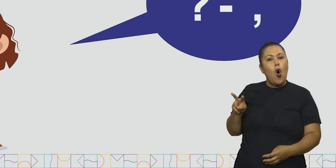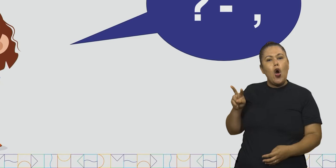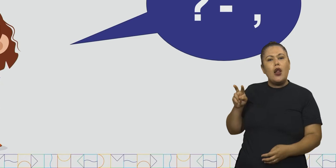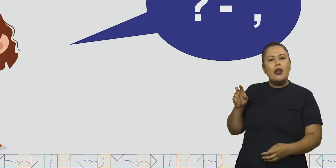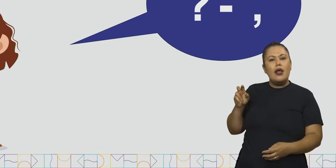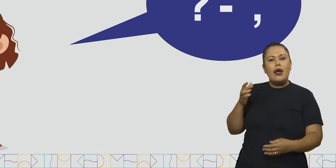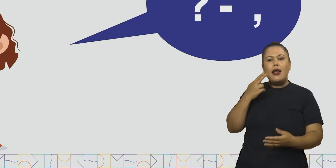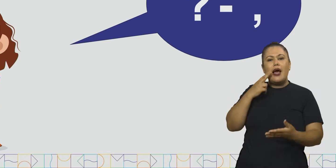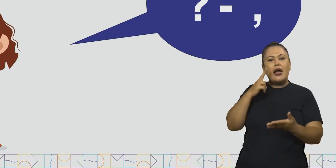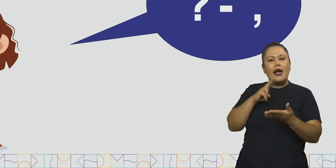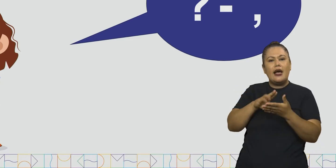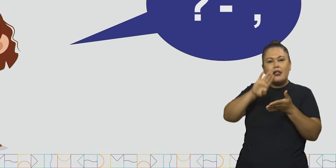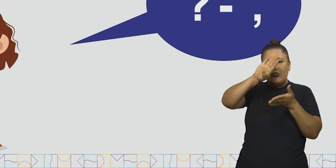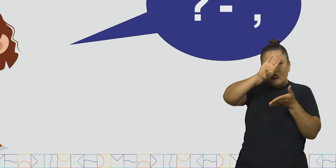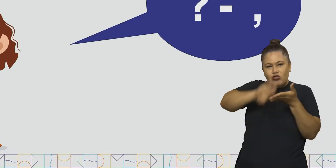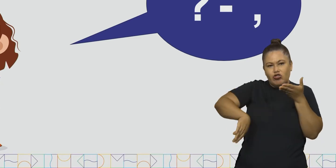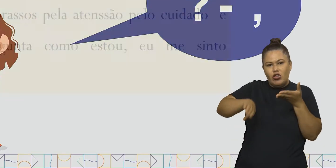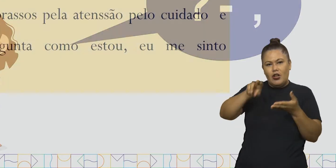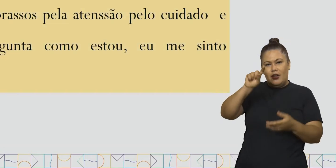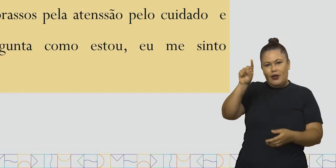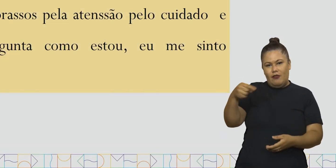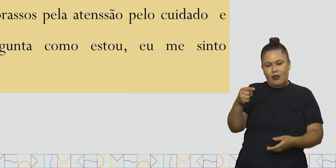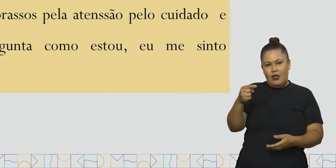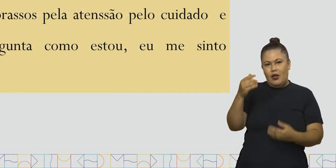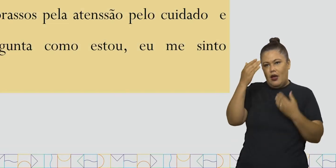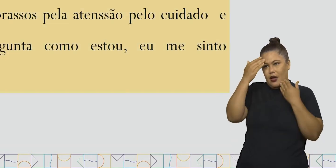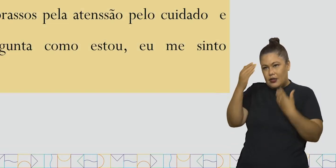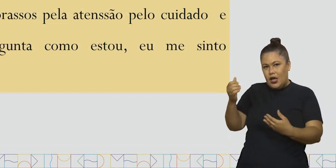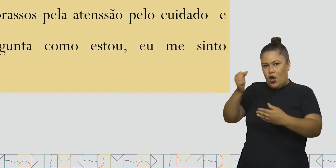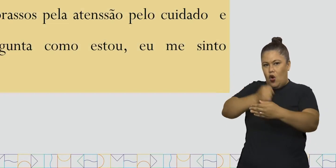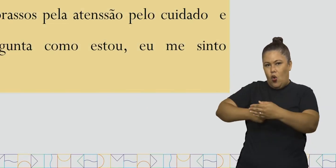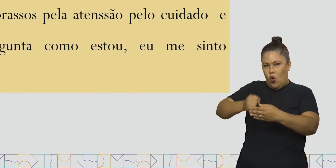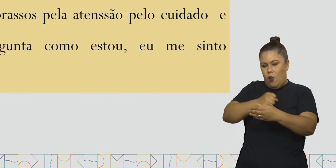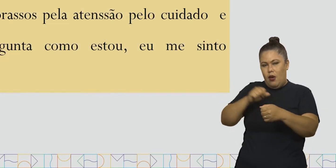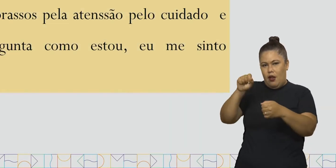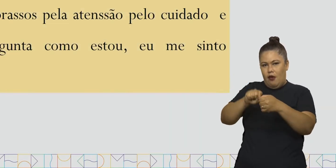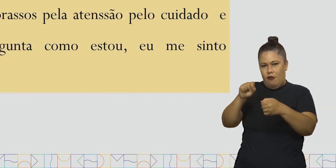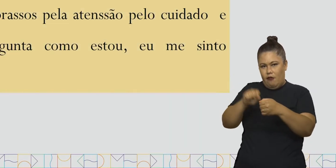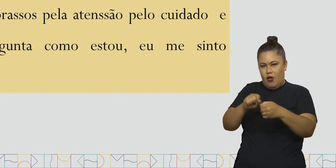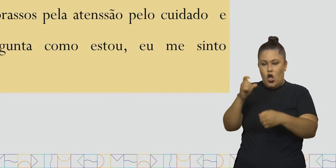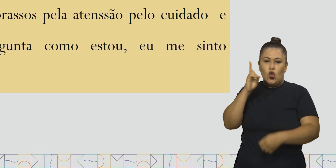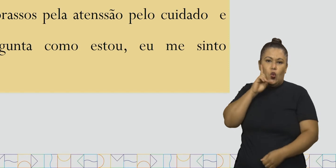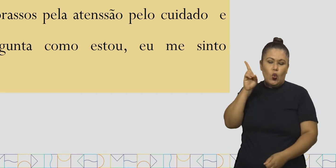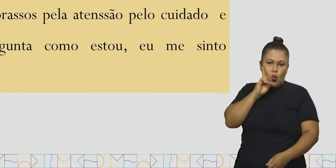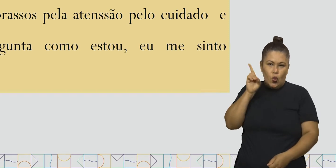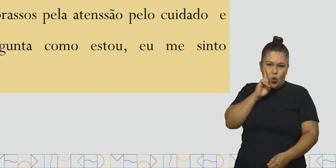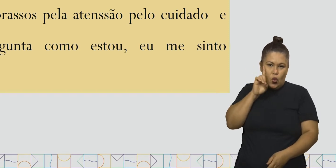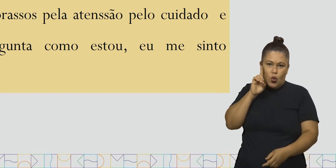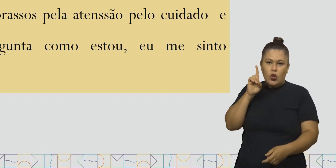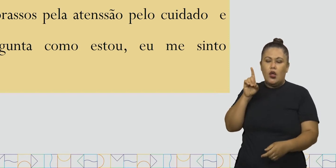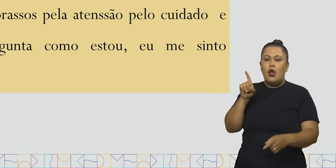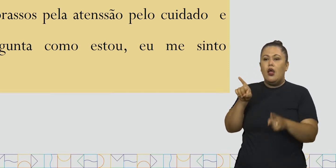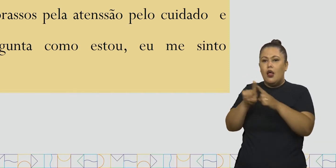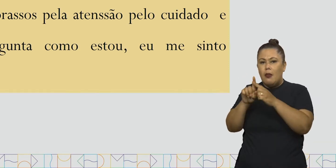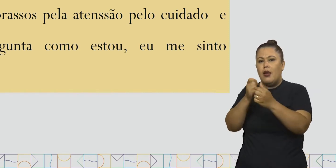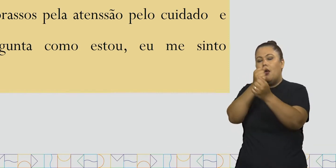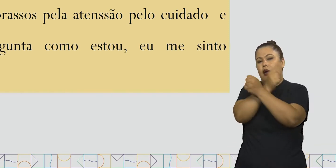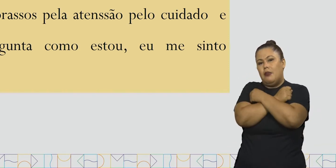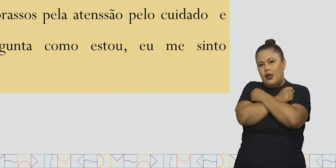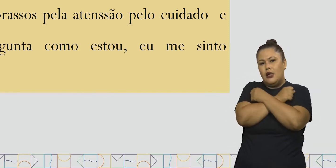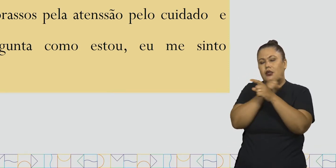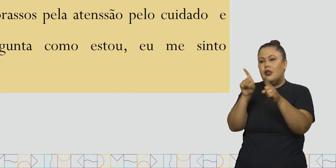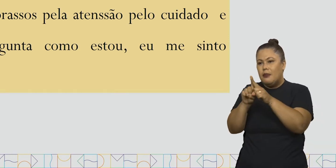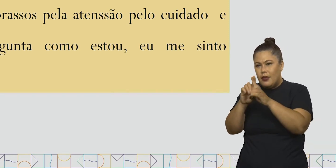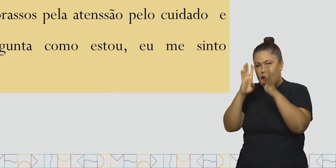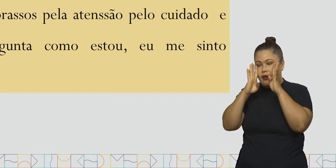da carta sem as vírgulas. Eu quero agradecer pela comida feita todos os dias, pelos